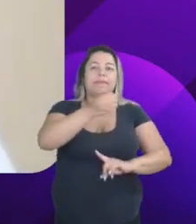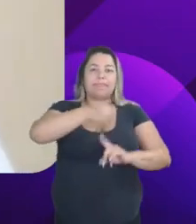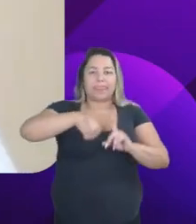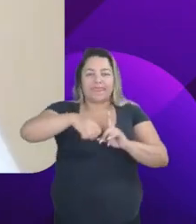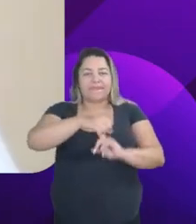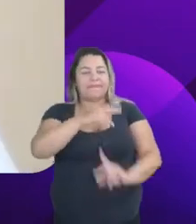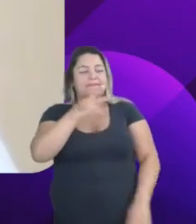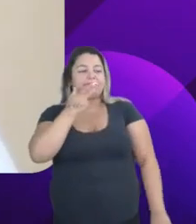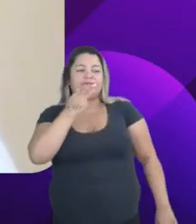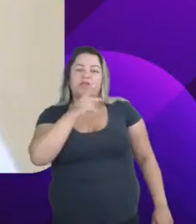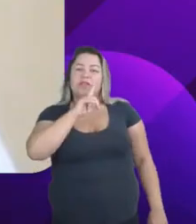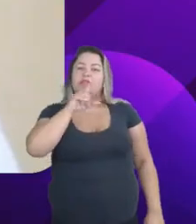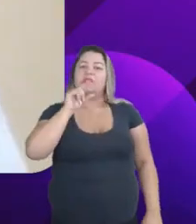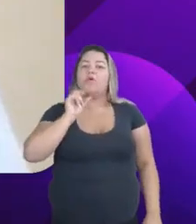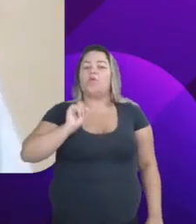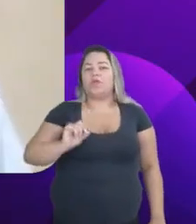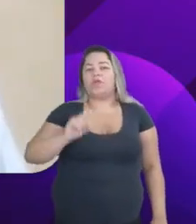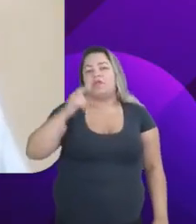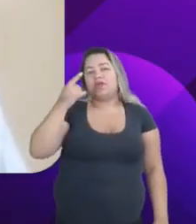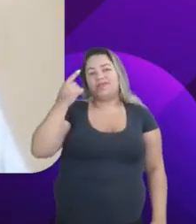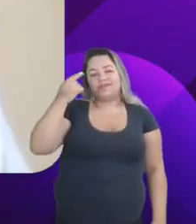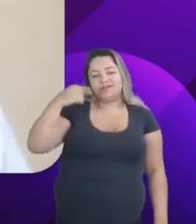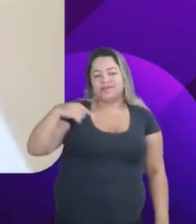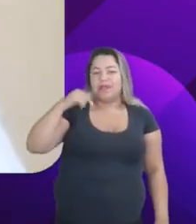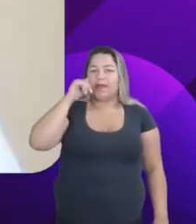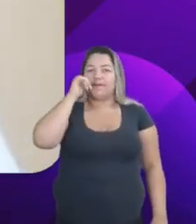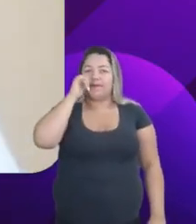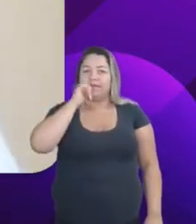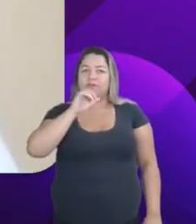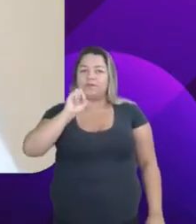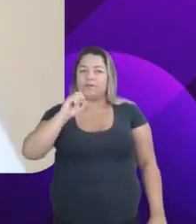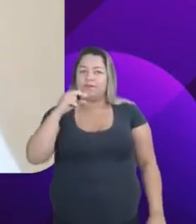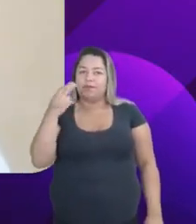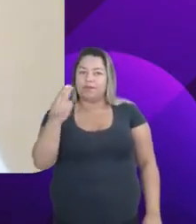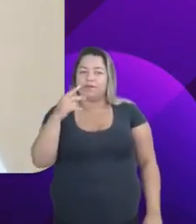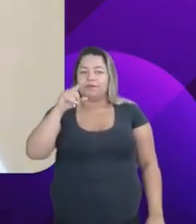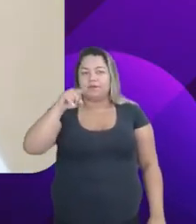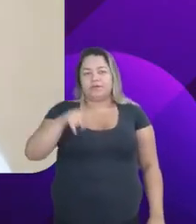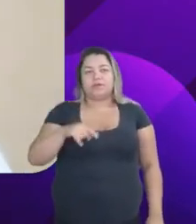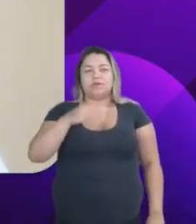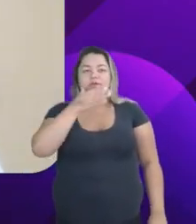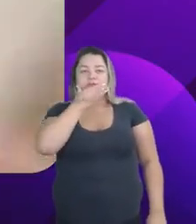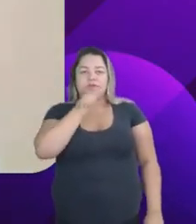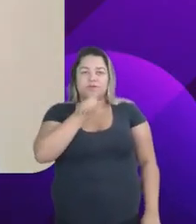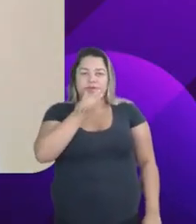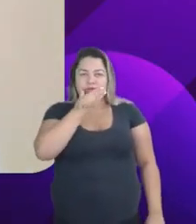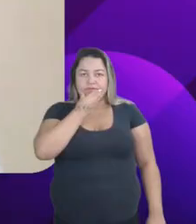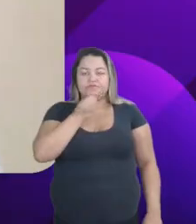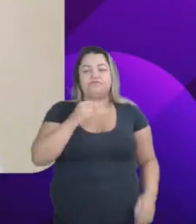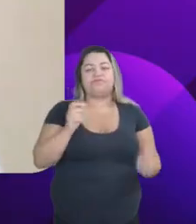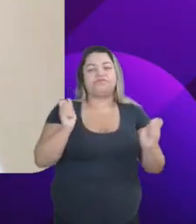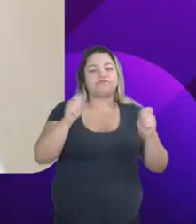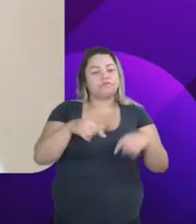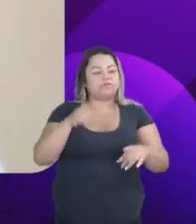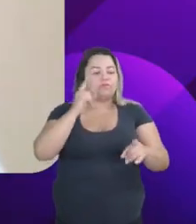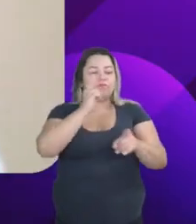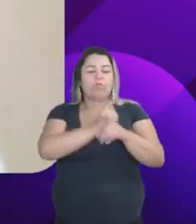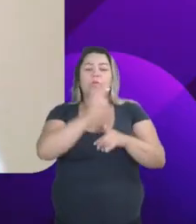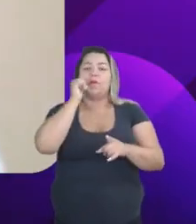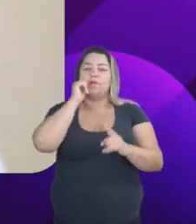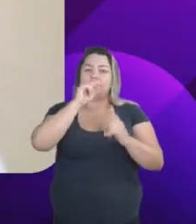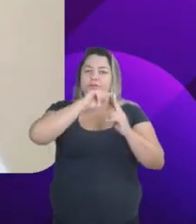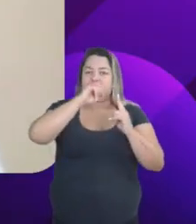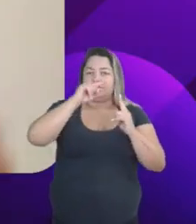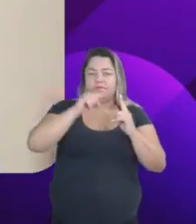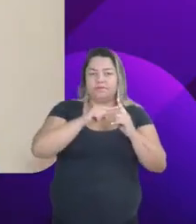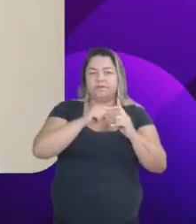vamos dizer o que é ser menina e o que é ser menino. Se a gente pensar em encontrar uma mulher grávida por